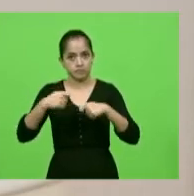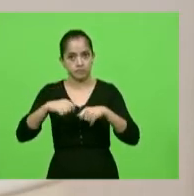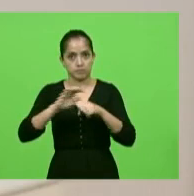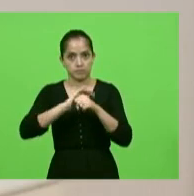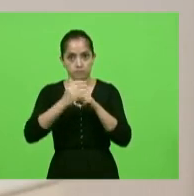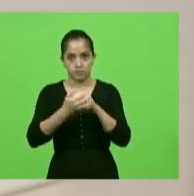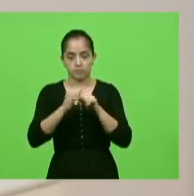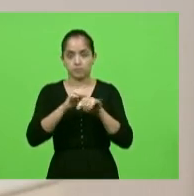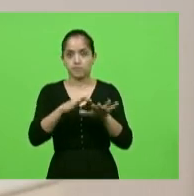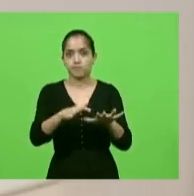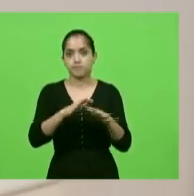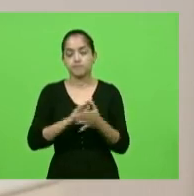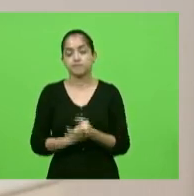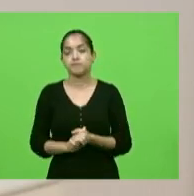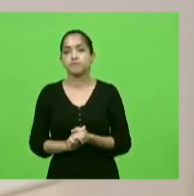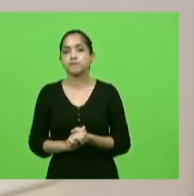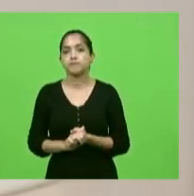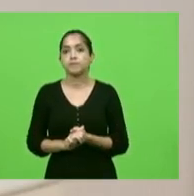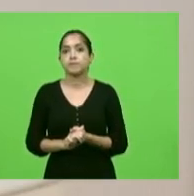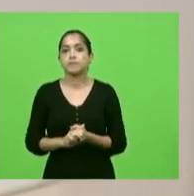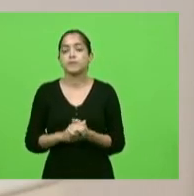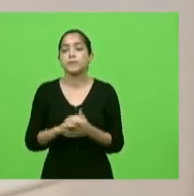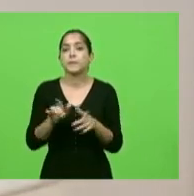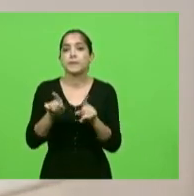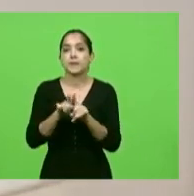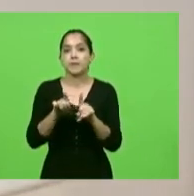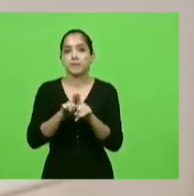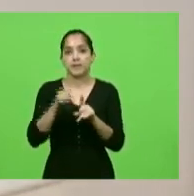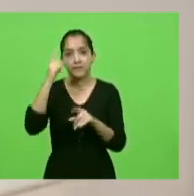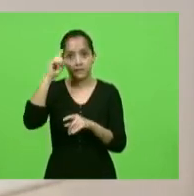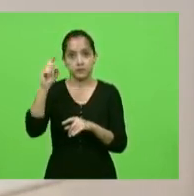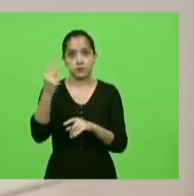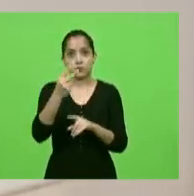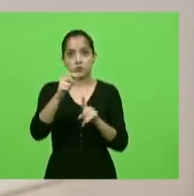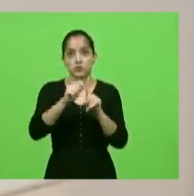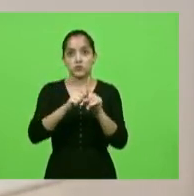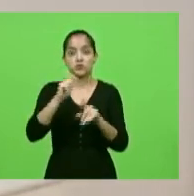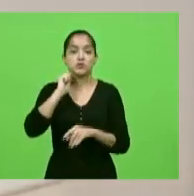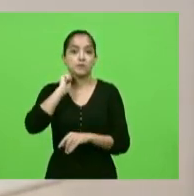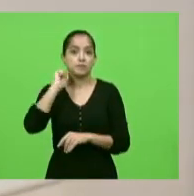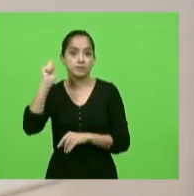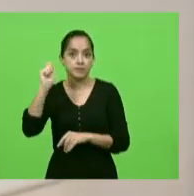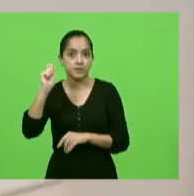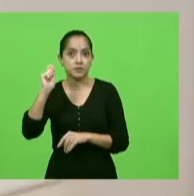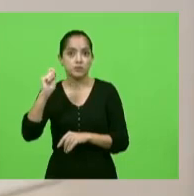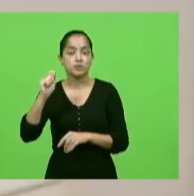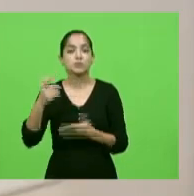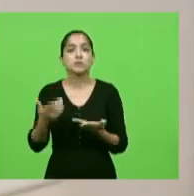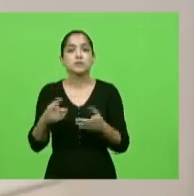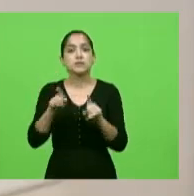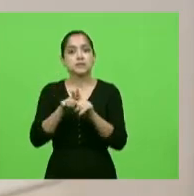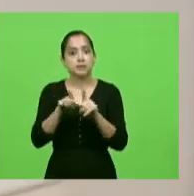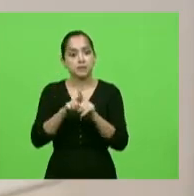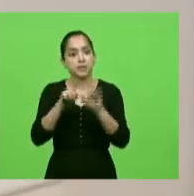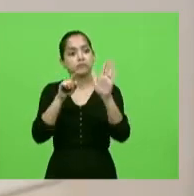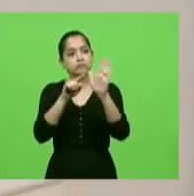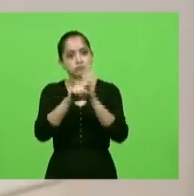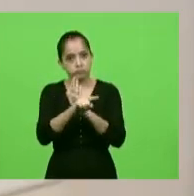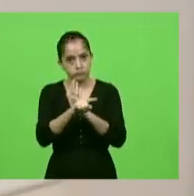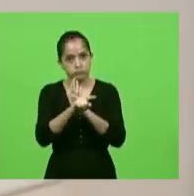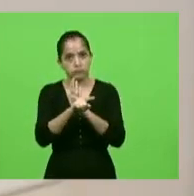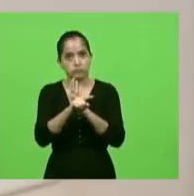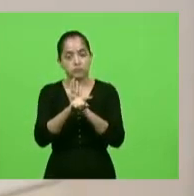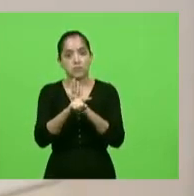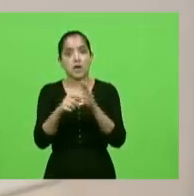pandemia. Aduziram ainda que em 2 de abril de 2020, o excelentíssimo governador realizou consulta formal ao Tribunal de